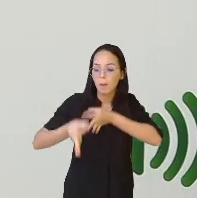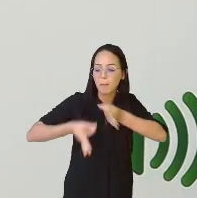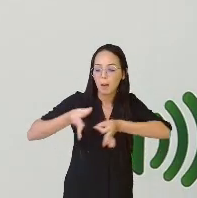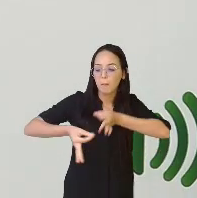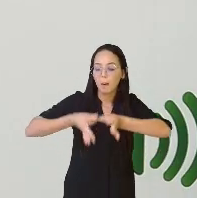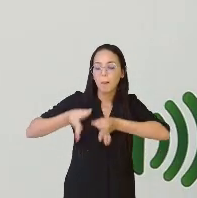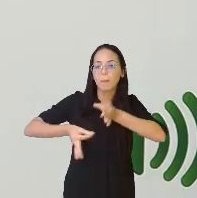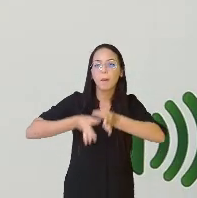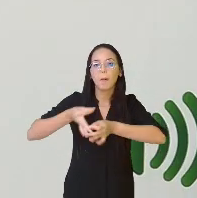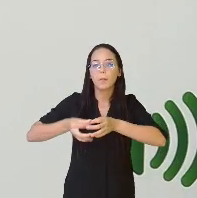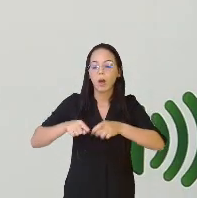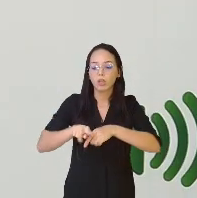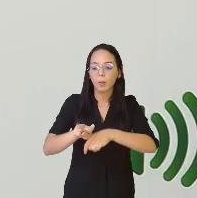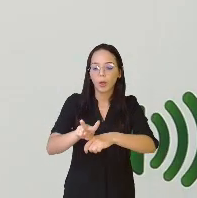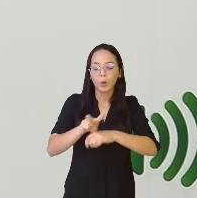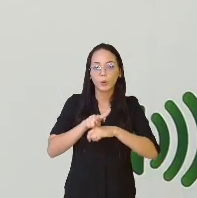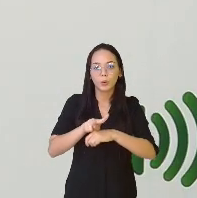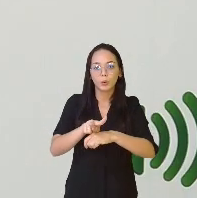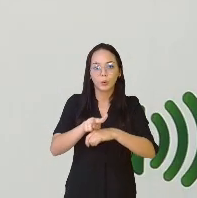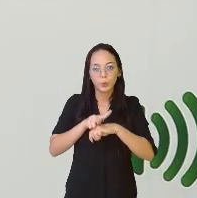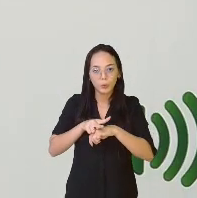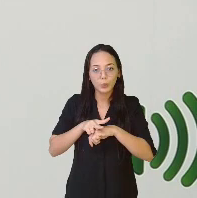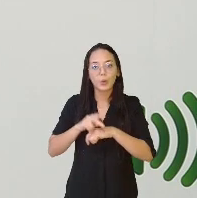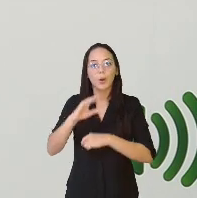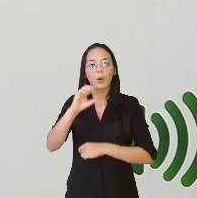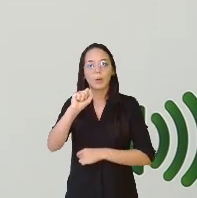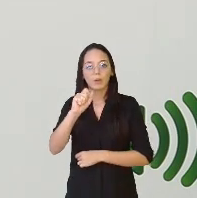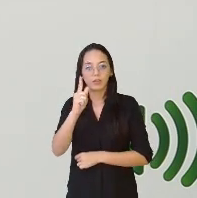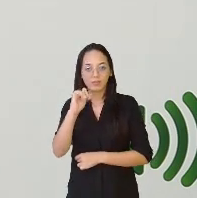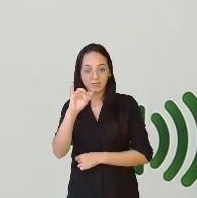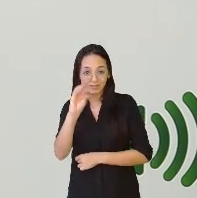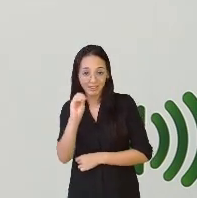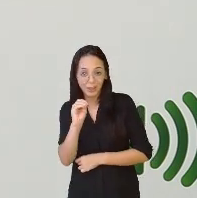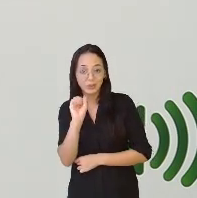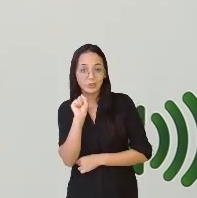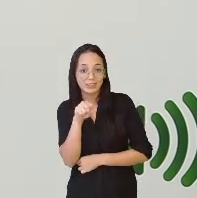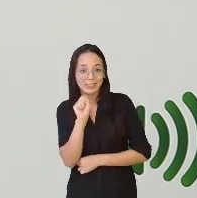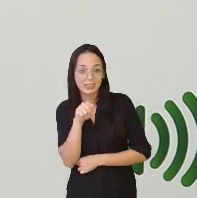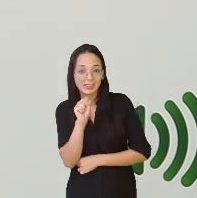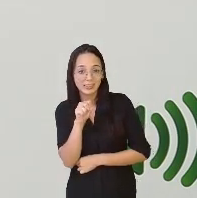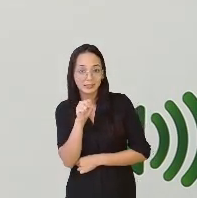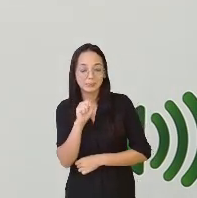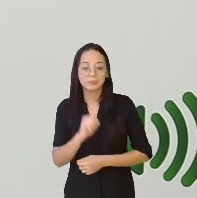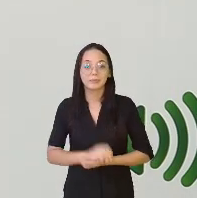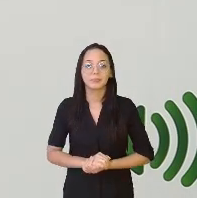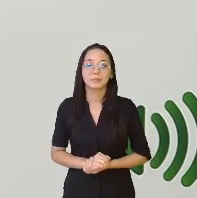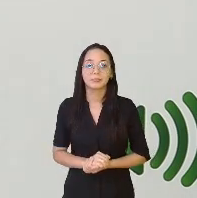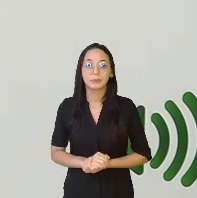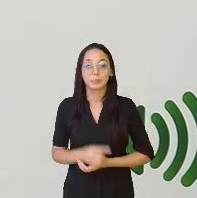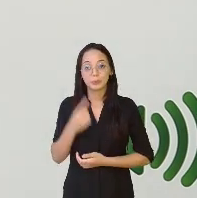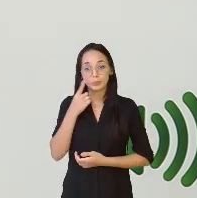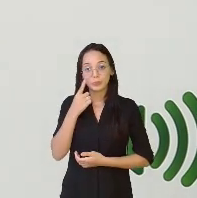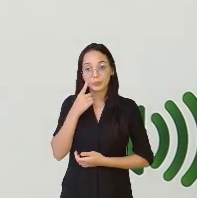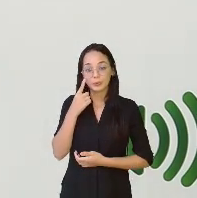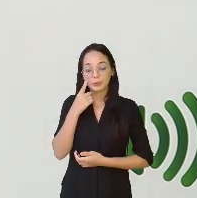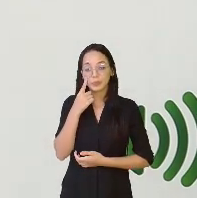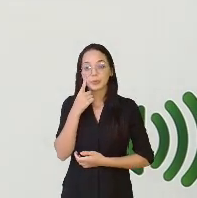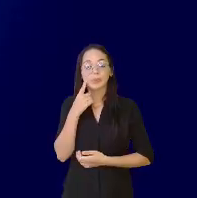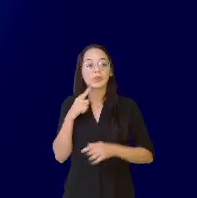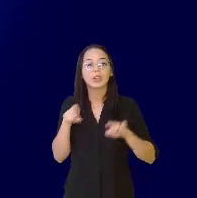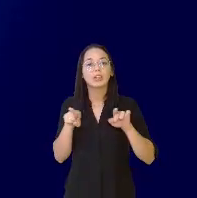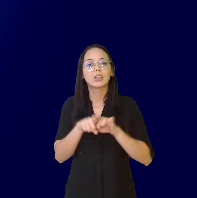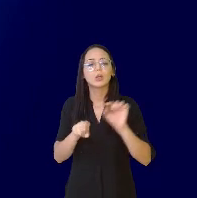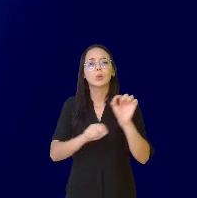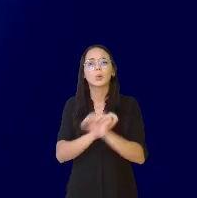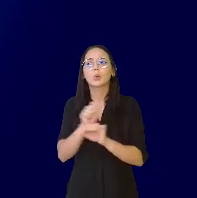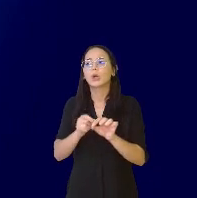e reservar cálcio. Isso mesmo. Aqui a gente tem